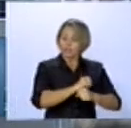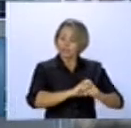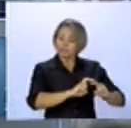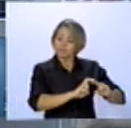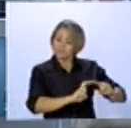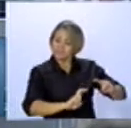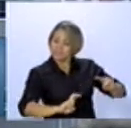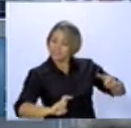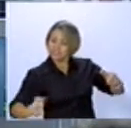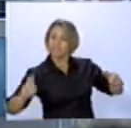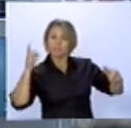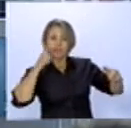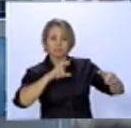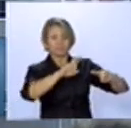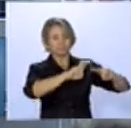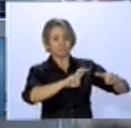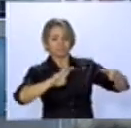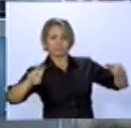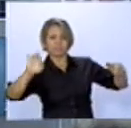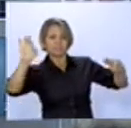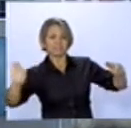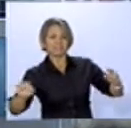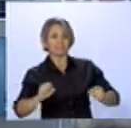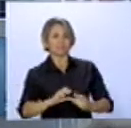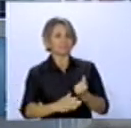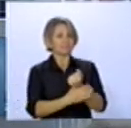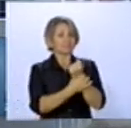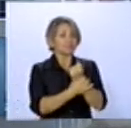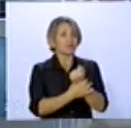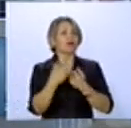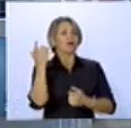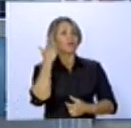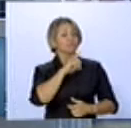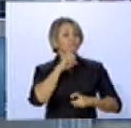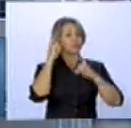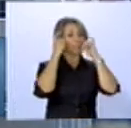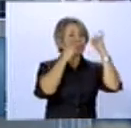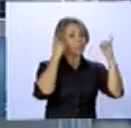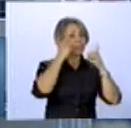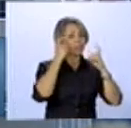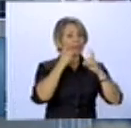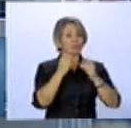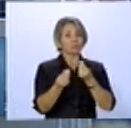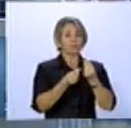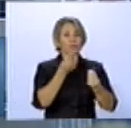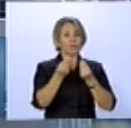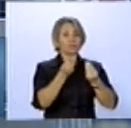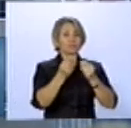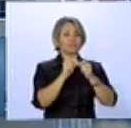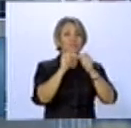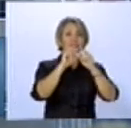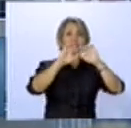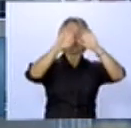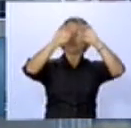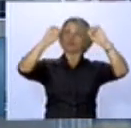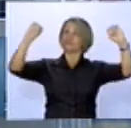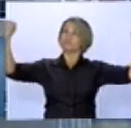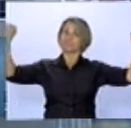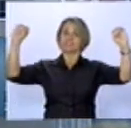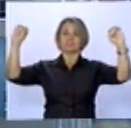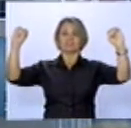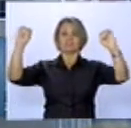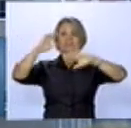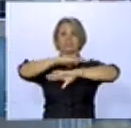para levar usar uma planilha segura Eles continuam preocupados com as cortinas dos trens fazendo remédio nessas